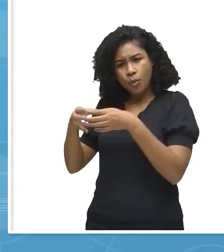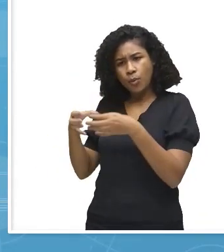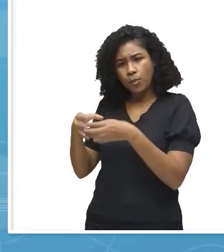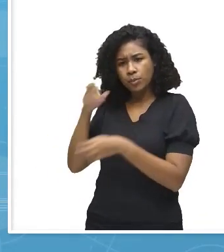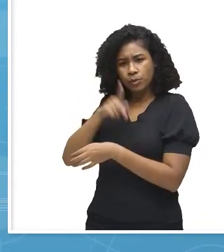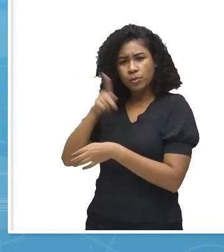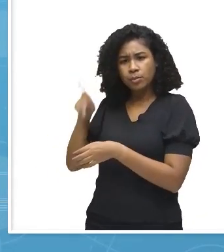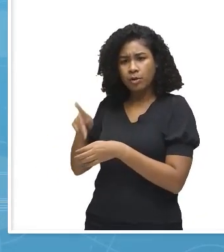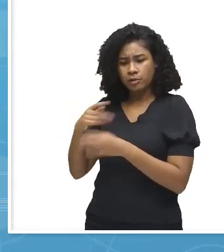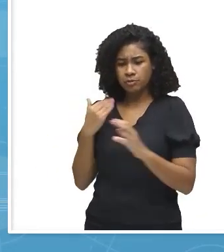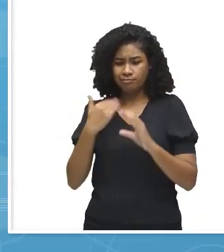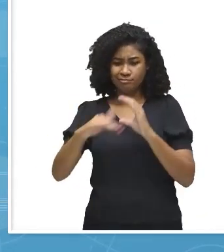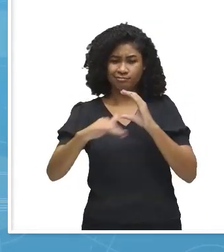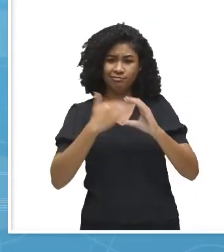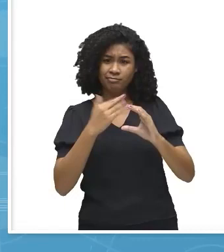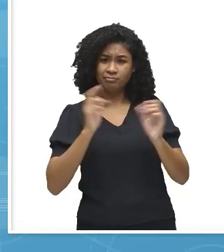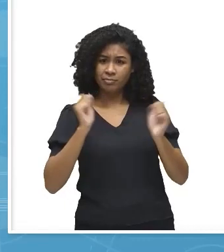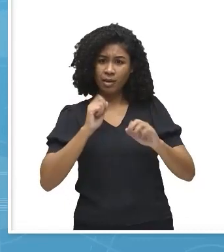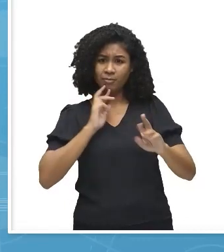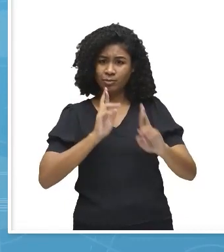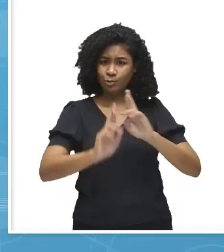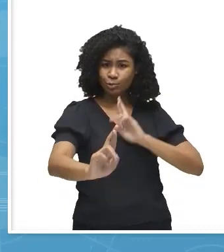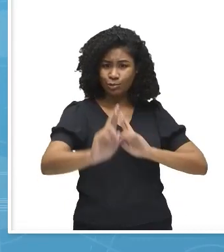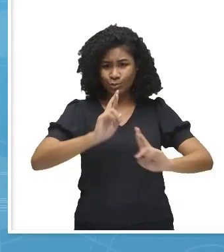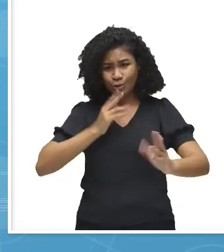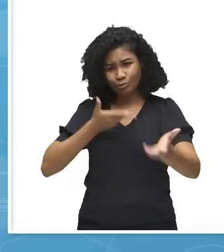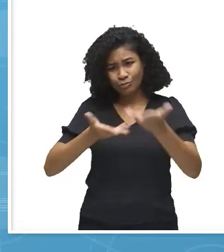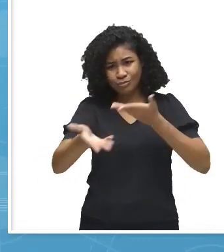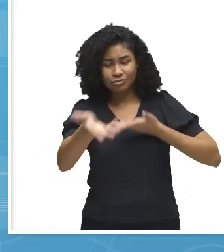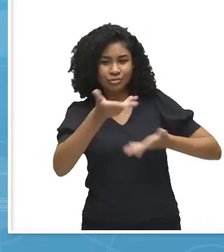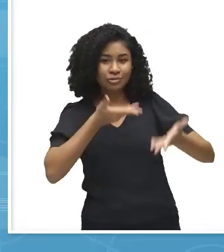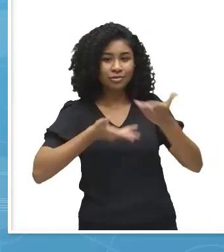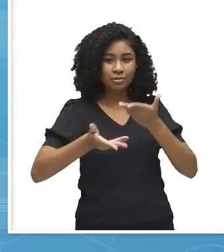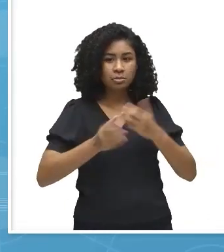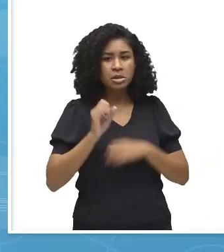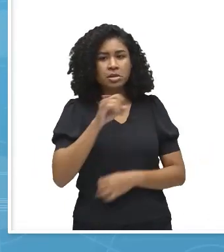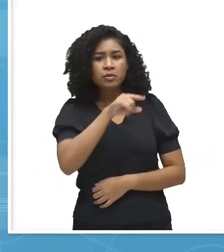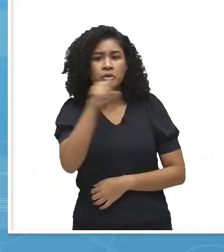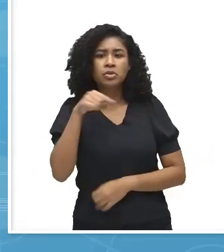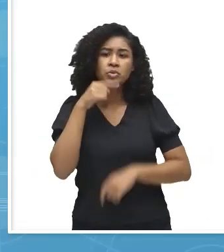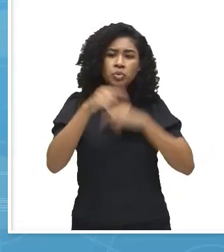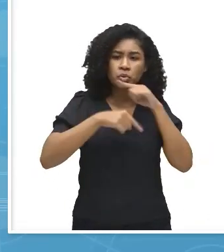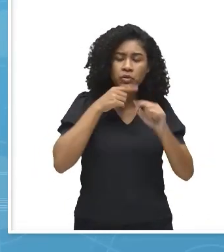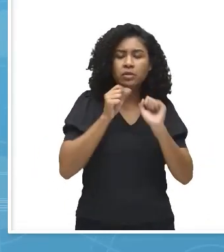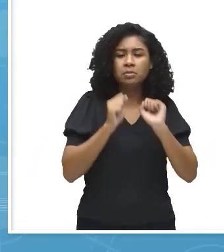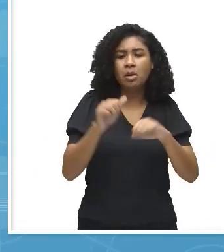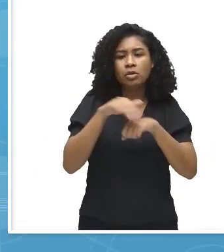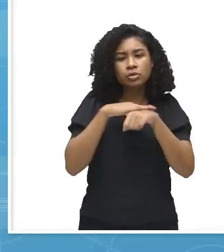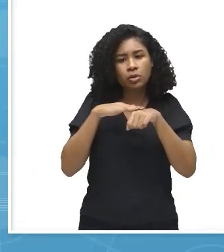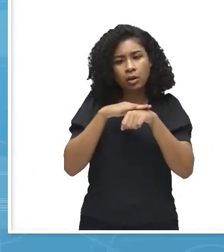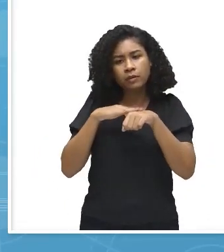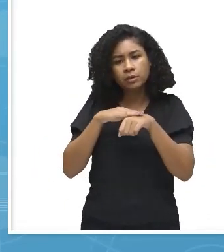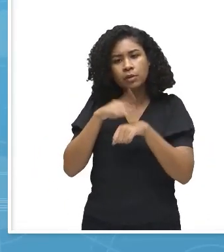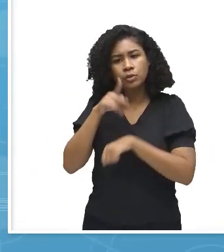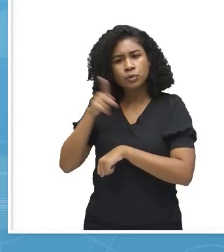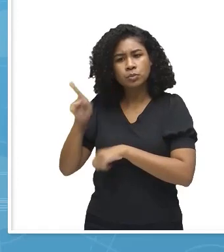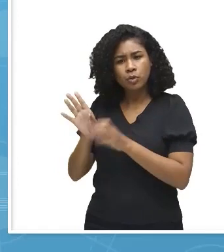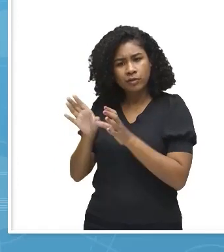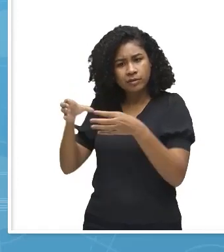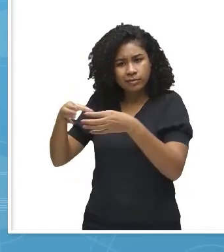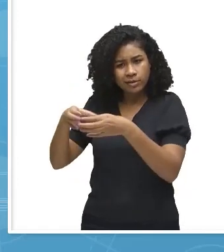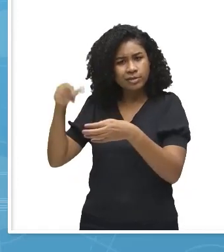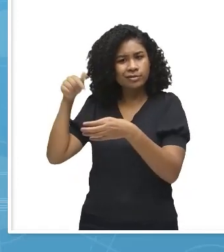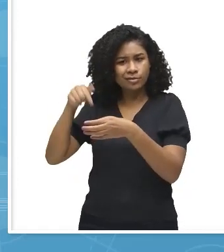chat acompanhando vocês, que inclusive se tiverem alguma dúvida, vocês podem aí conversar com os professores que estão logados também